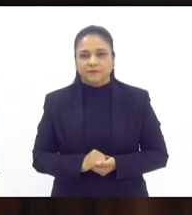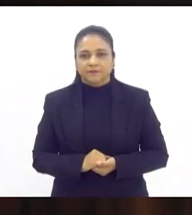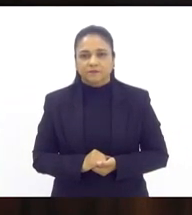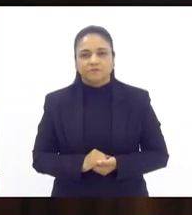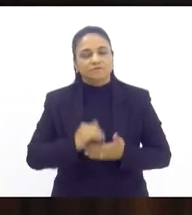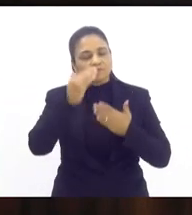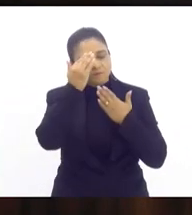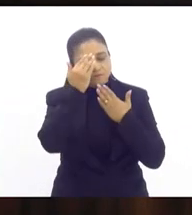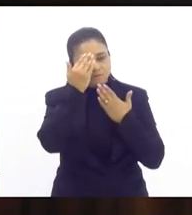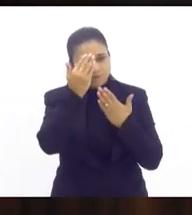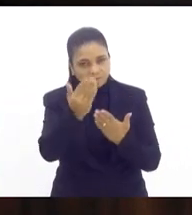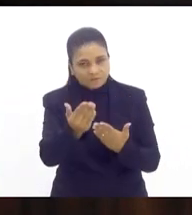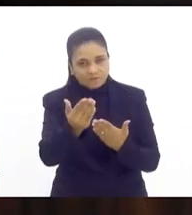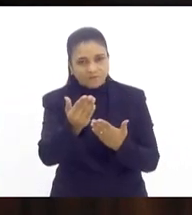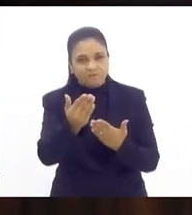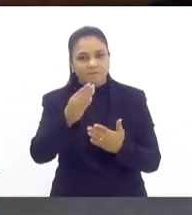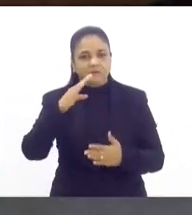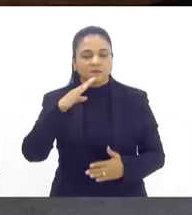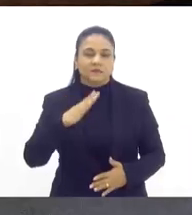Obrigado Capitão